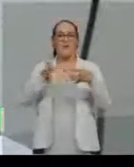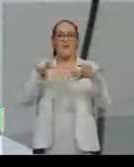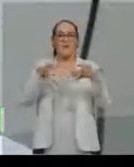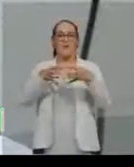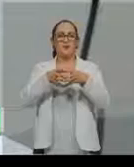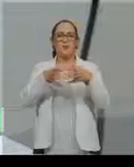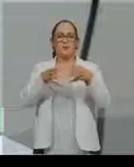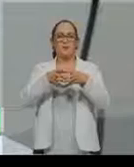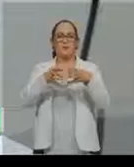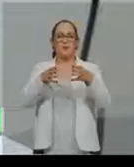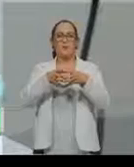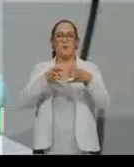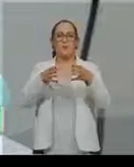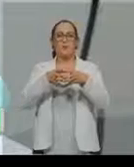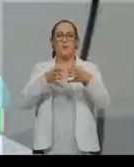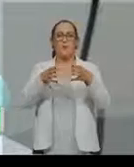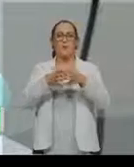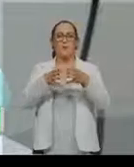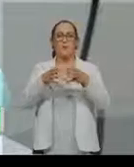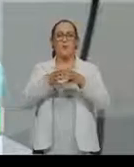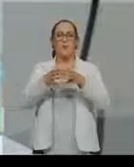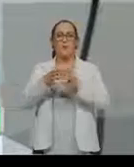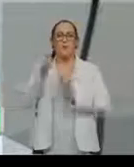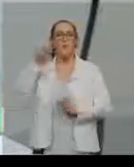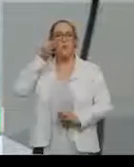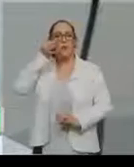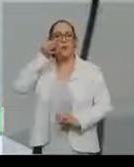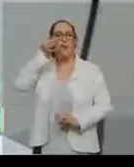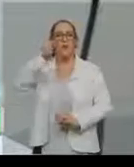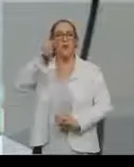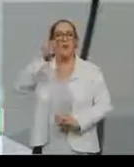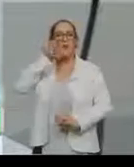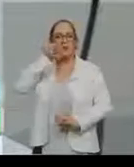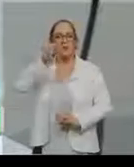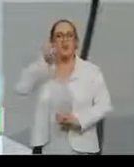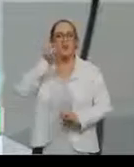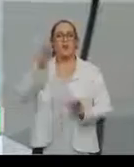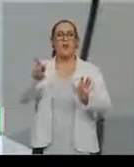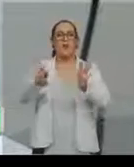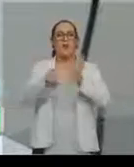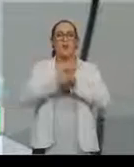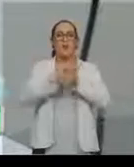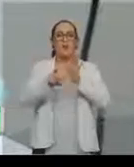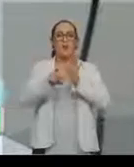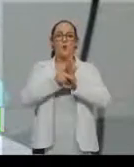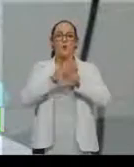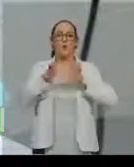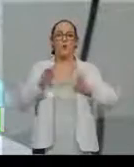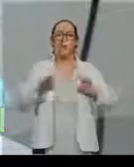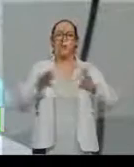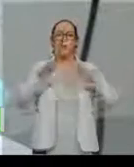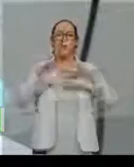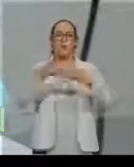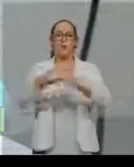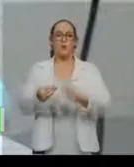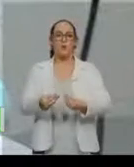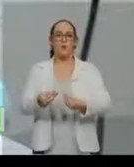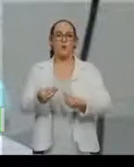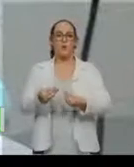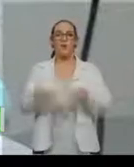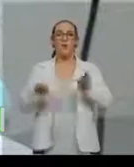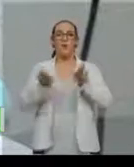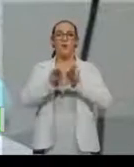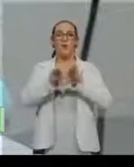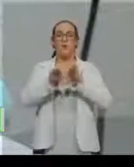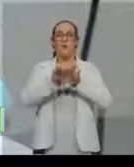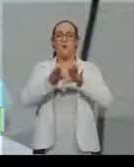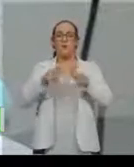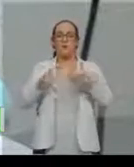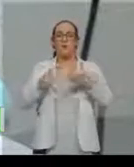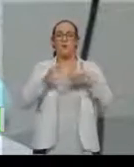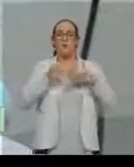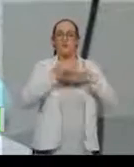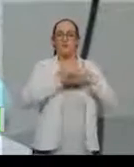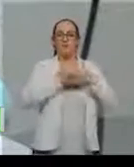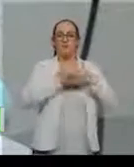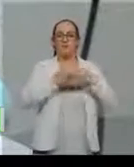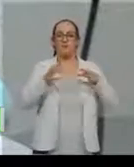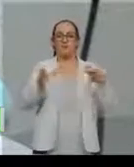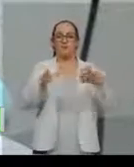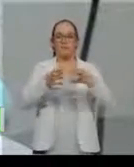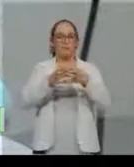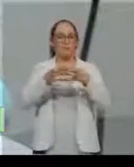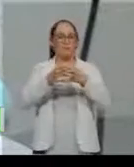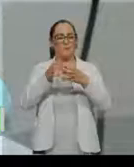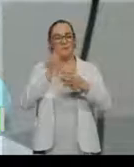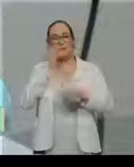né, alvo de atenção, da busca aí da concessão, evitar o choque com esse grupo. Então, ao longo do período que o